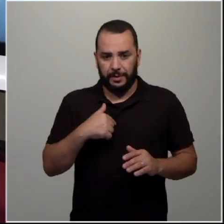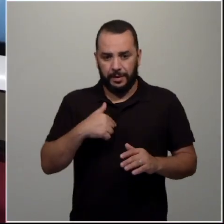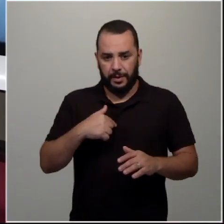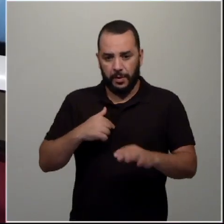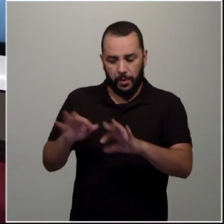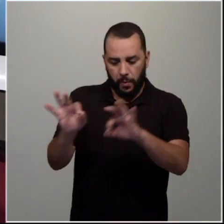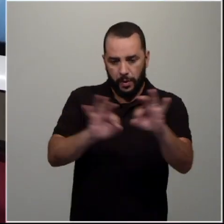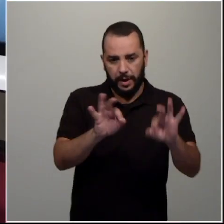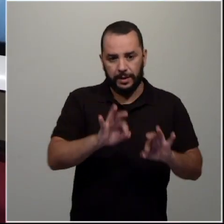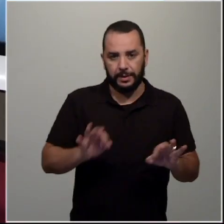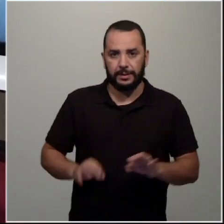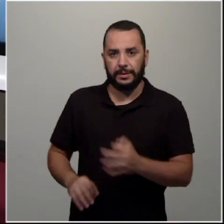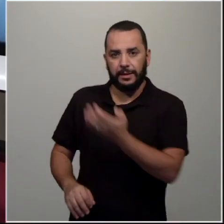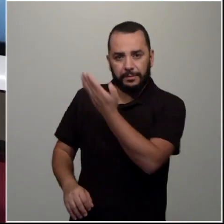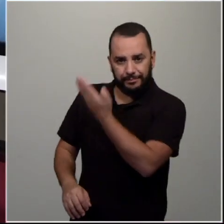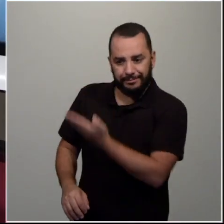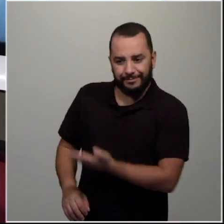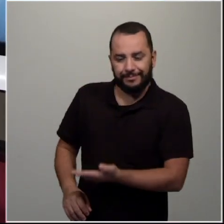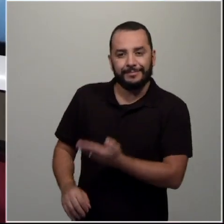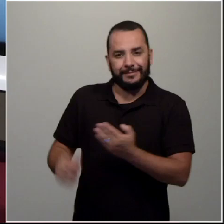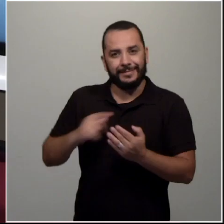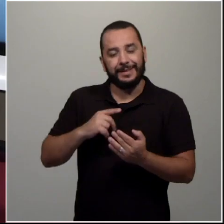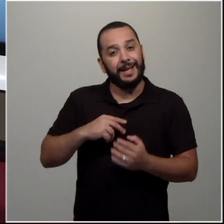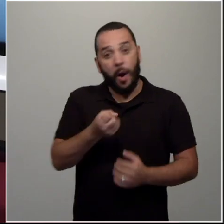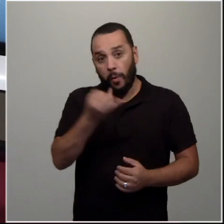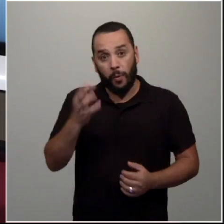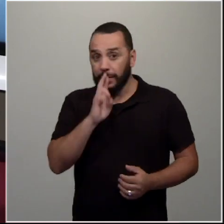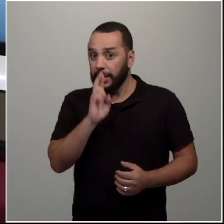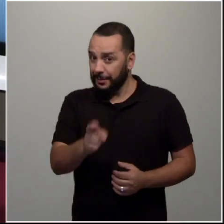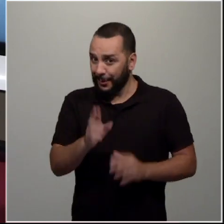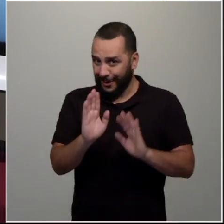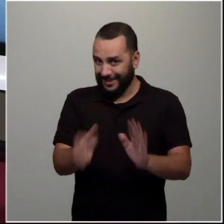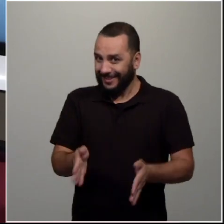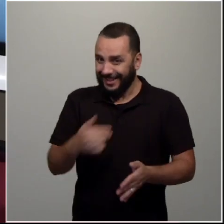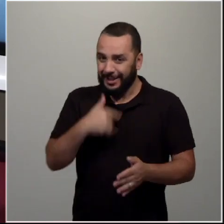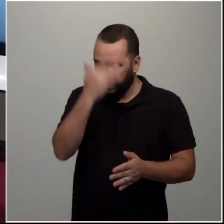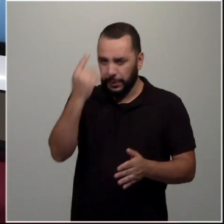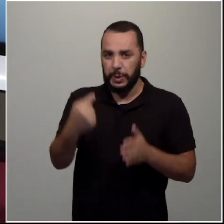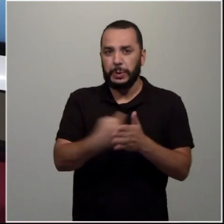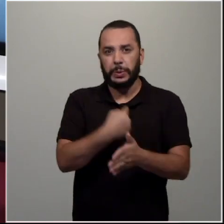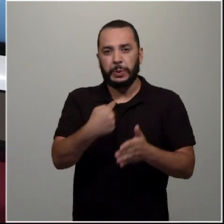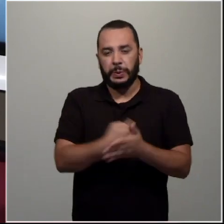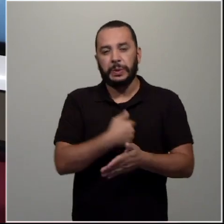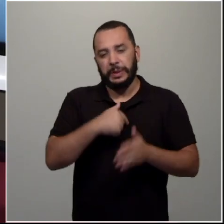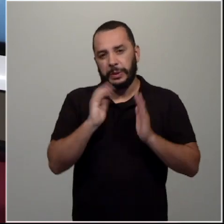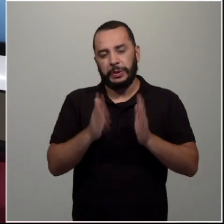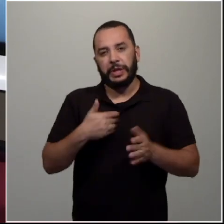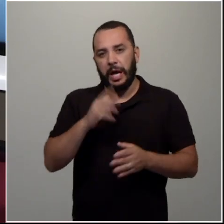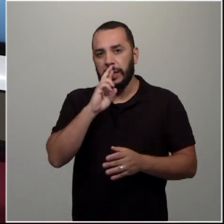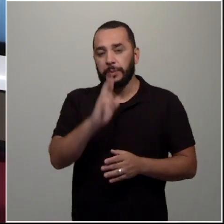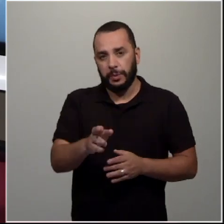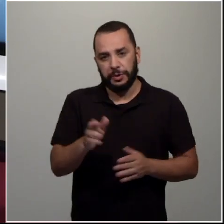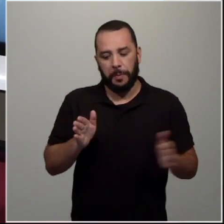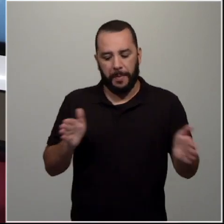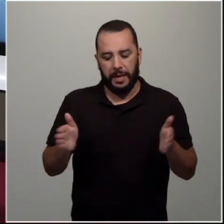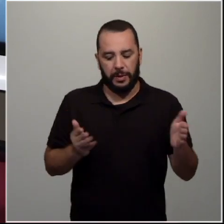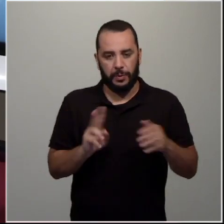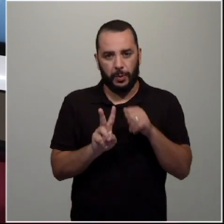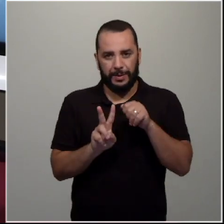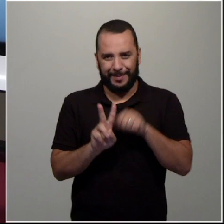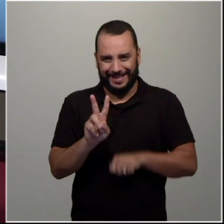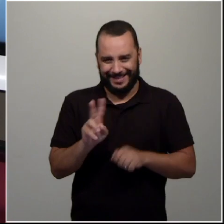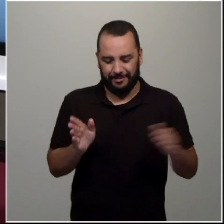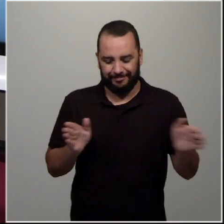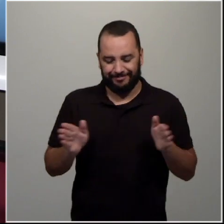eu trazer então já algumas respostas de dúvidas que foram surgindo ao longo do bimestre depois eu